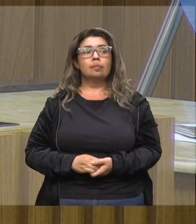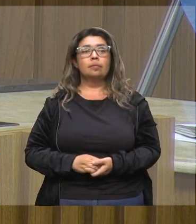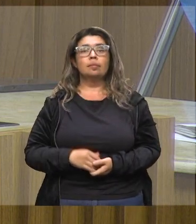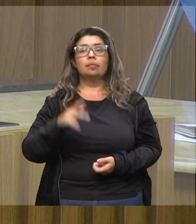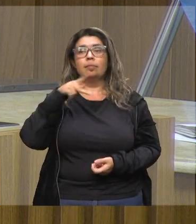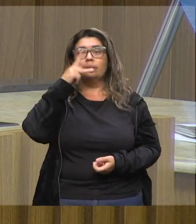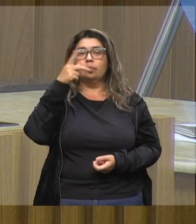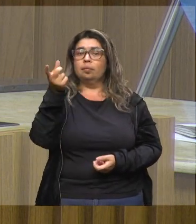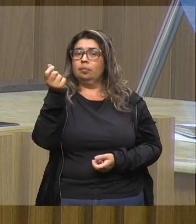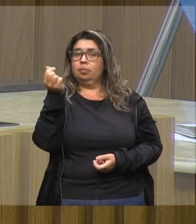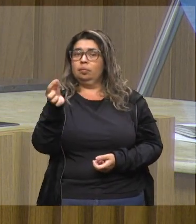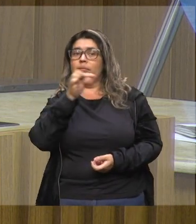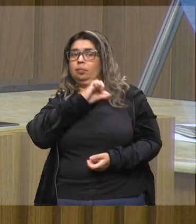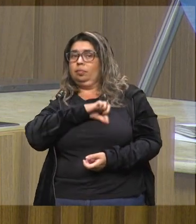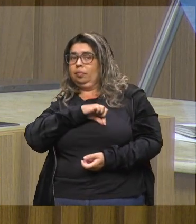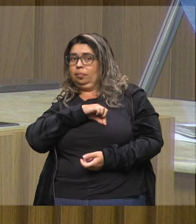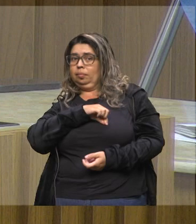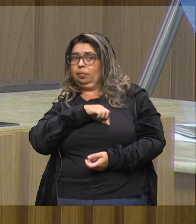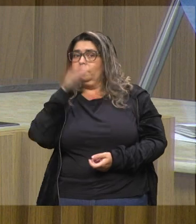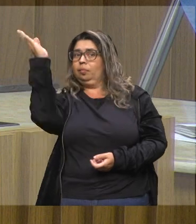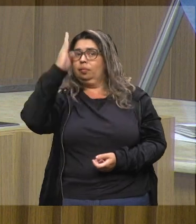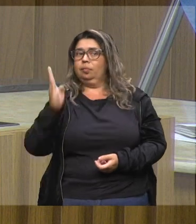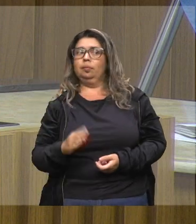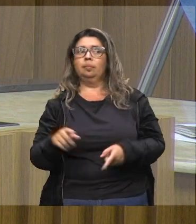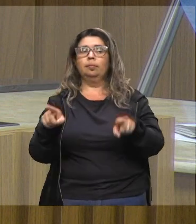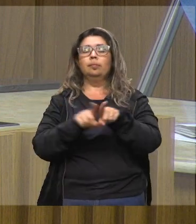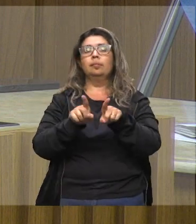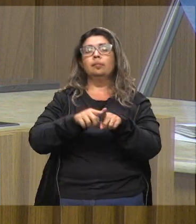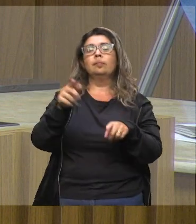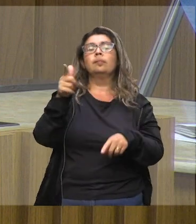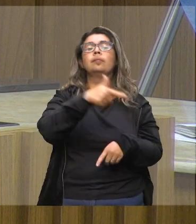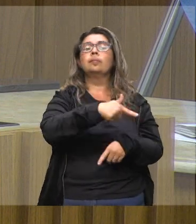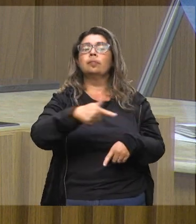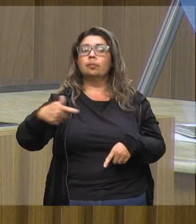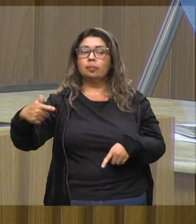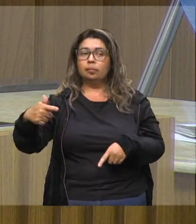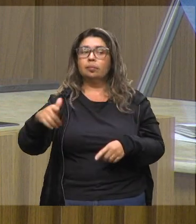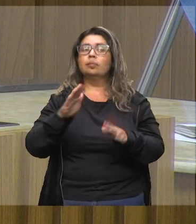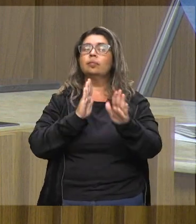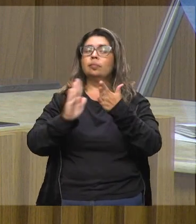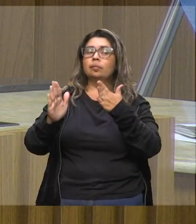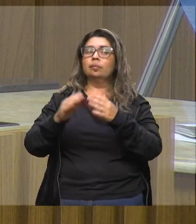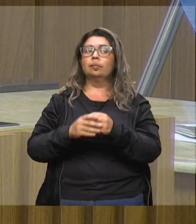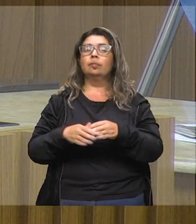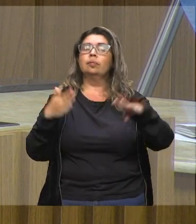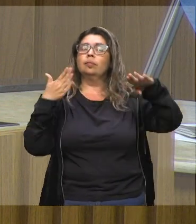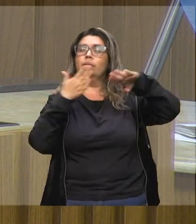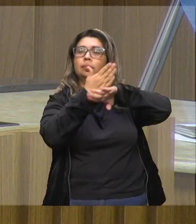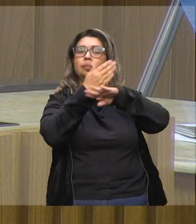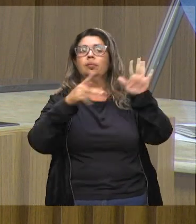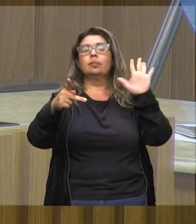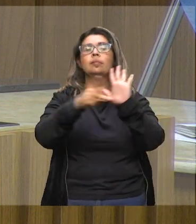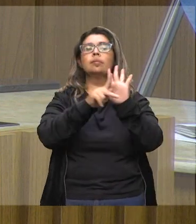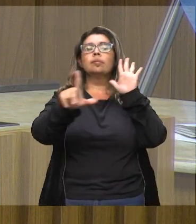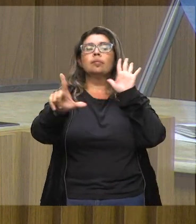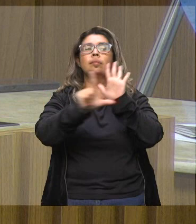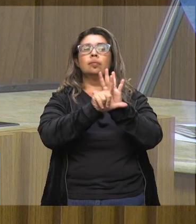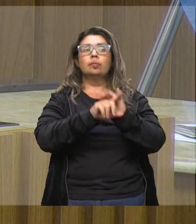piso nacional, também foi nessa semana que se passou, foi aprovado o projeto de